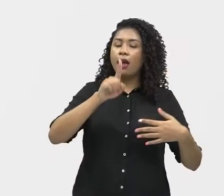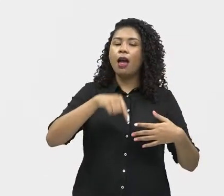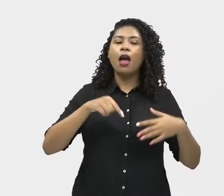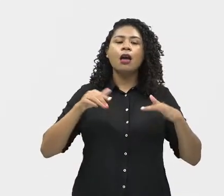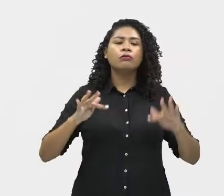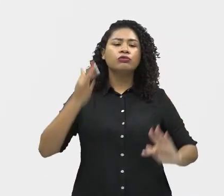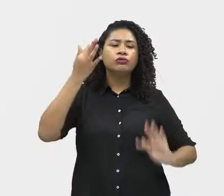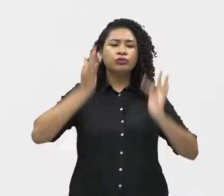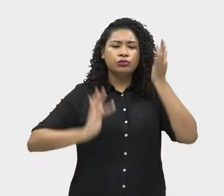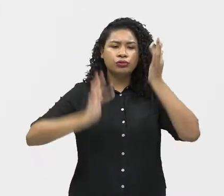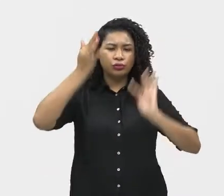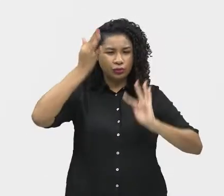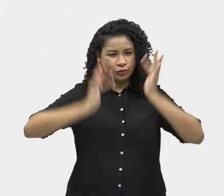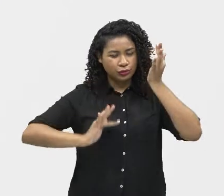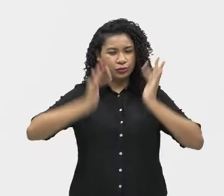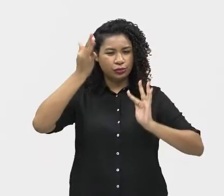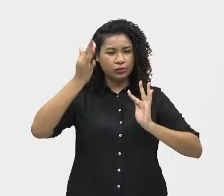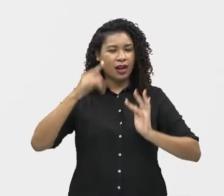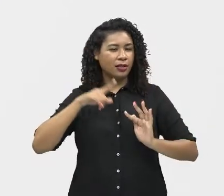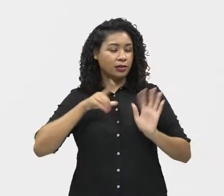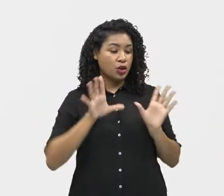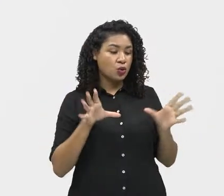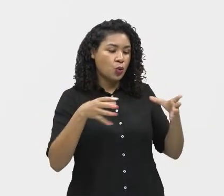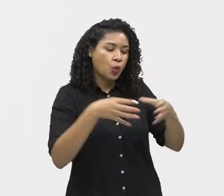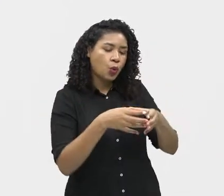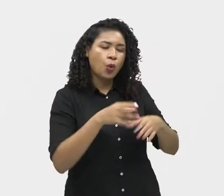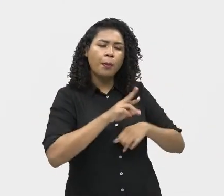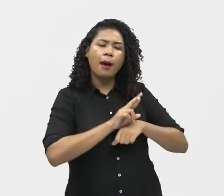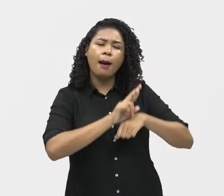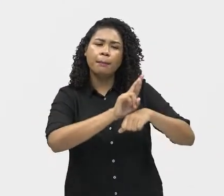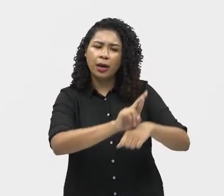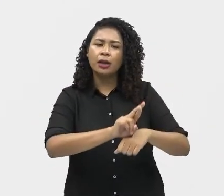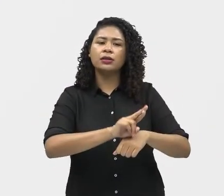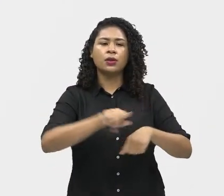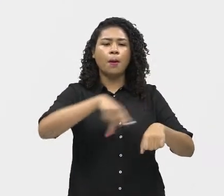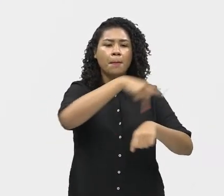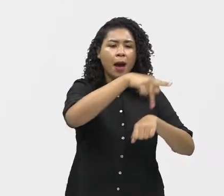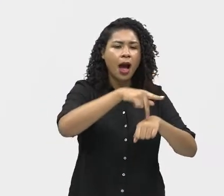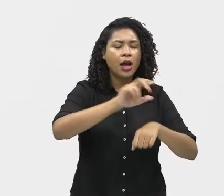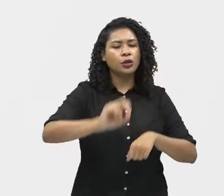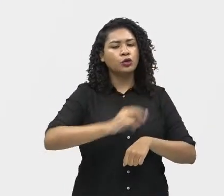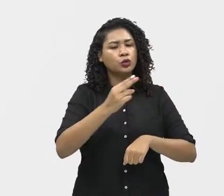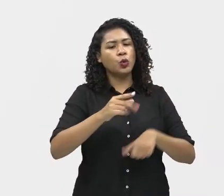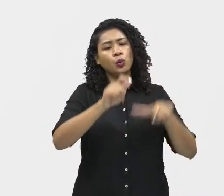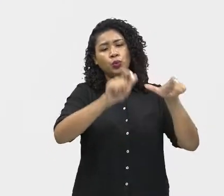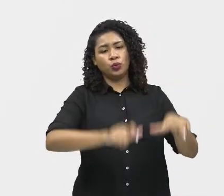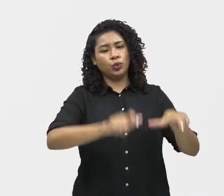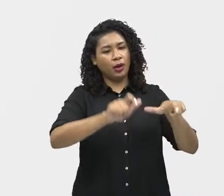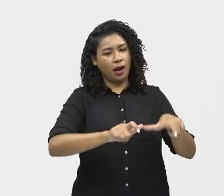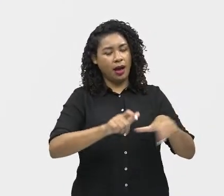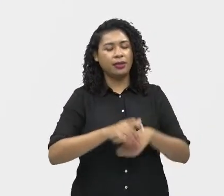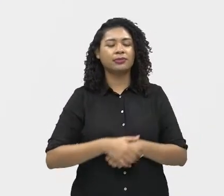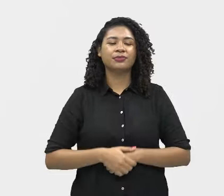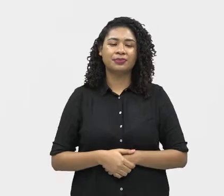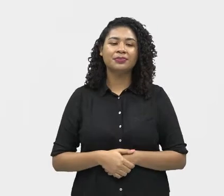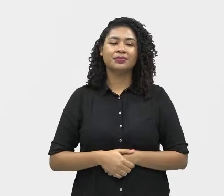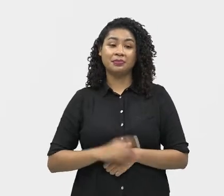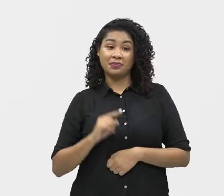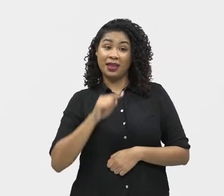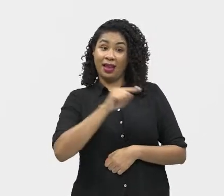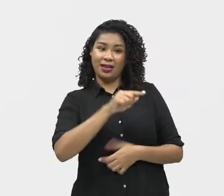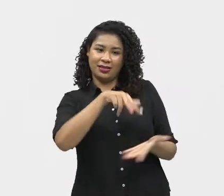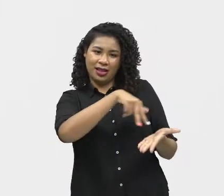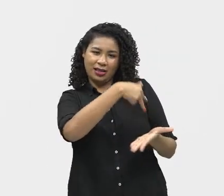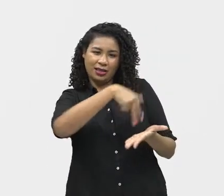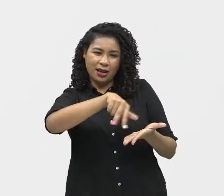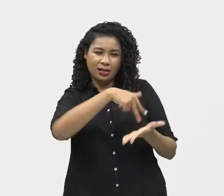que as pessoas dançam através de um grupo, que ela representa um país, uma região. Então, para que essa dança